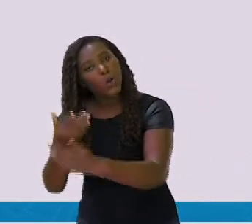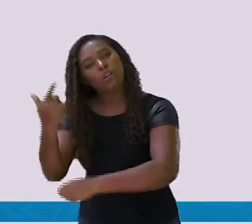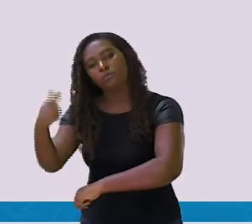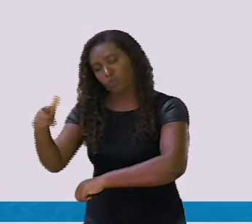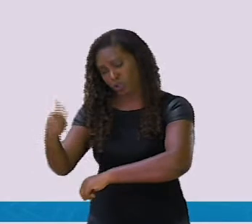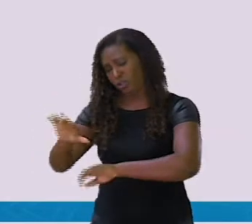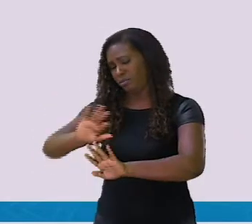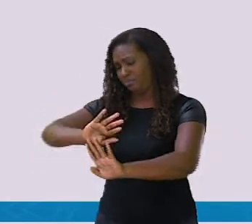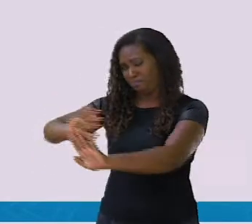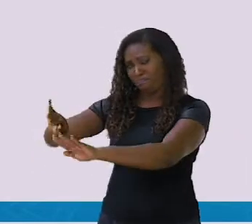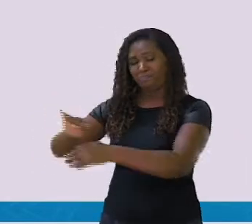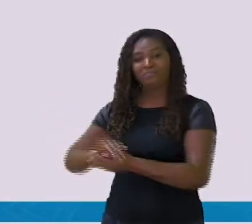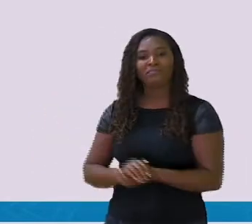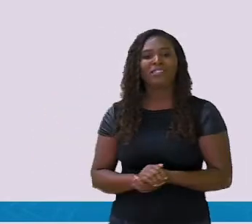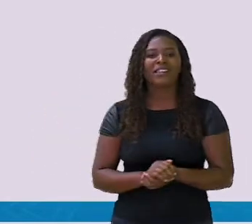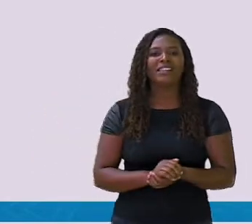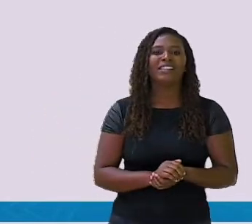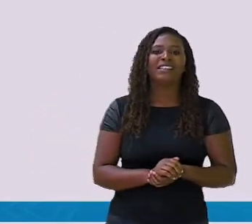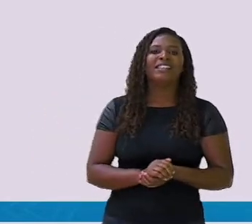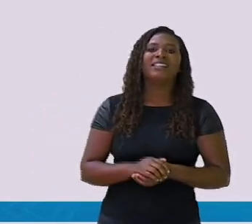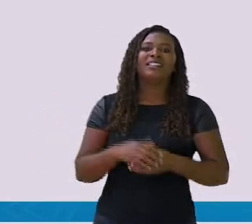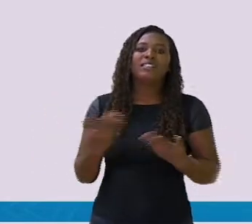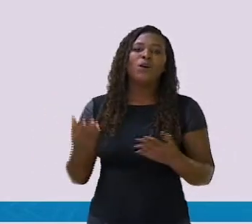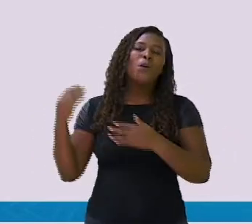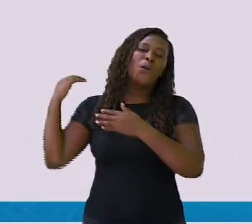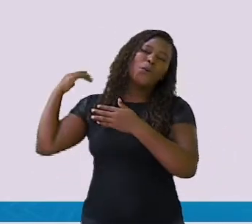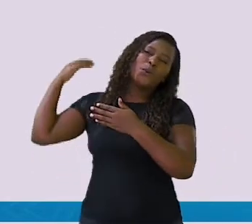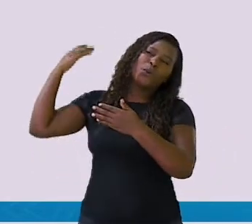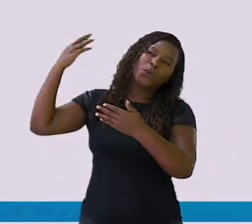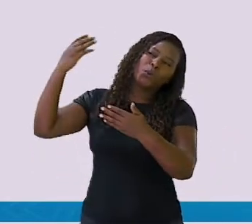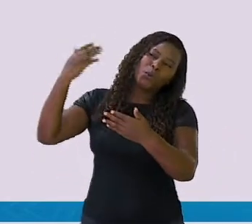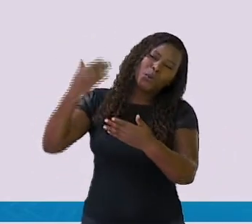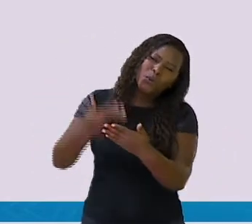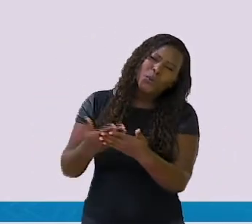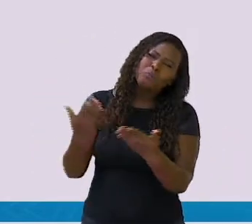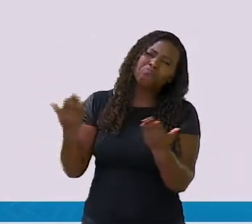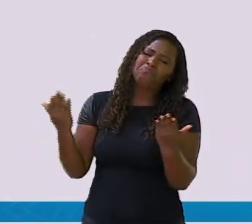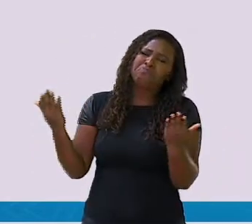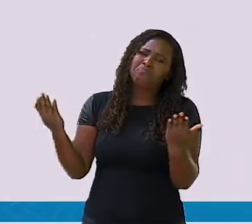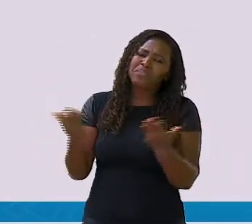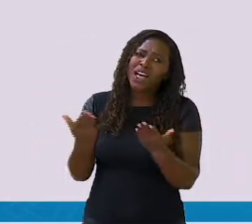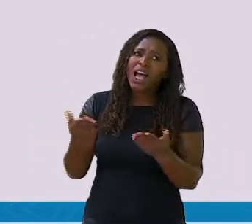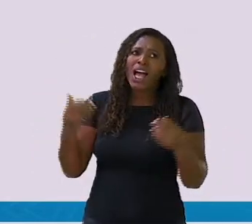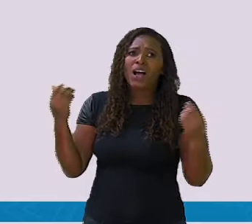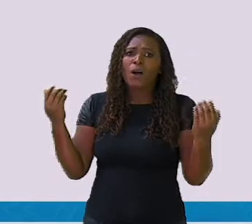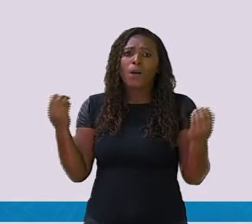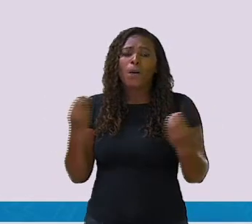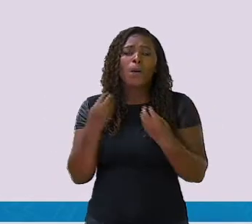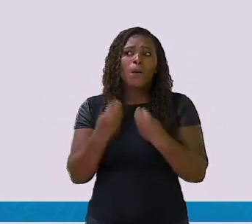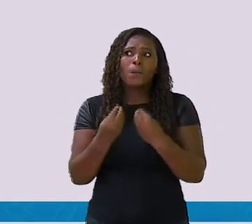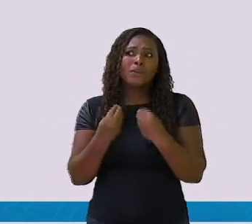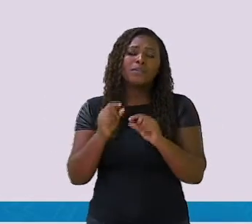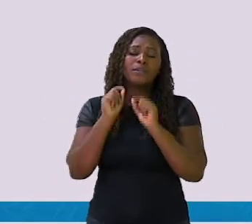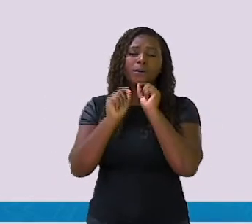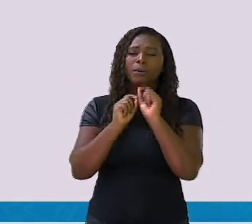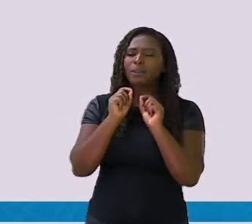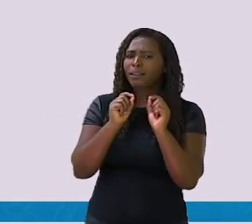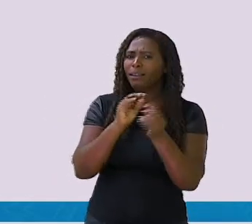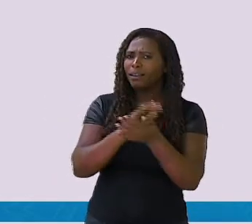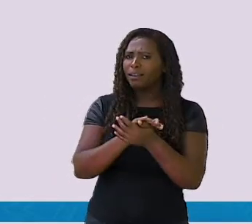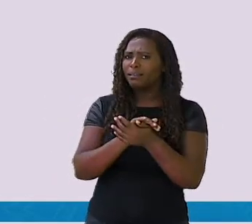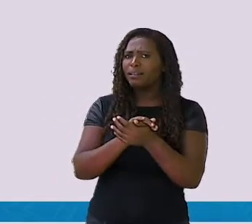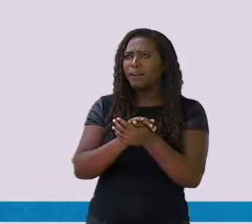o tempo, a evolução, começou-se a ter uma necessidade. Então, na antiguidade, a educação